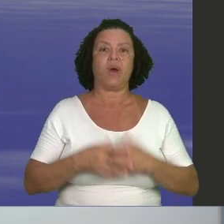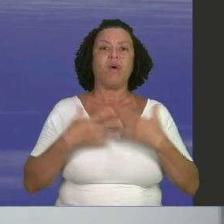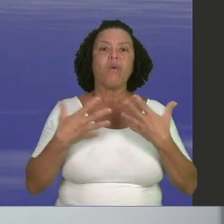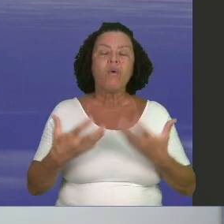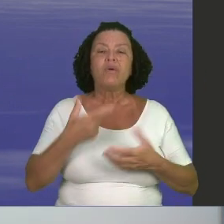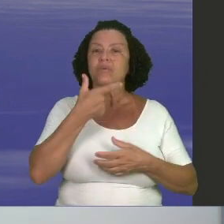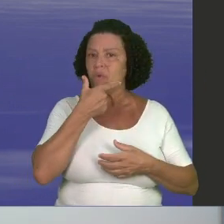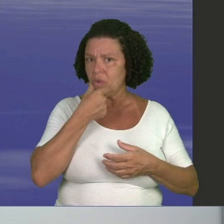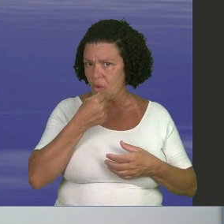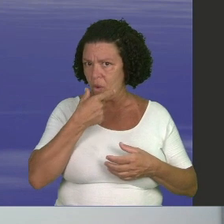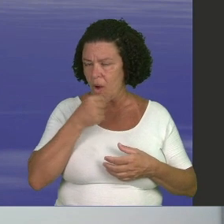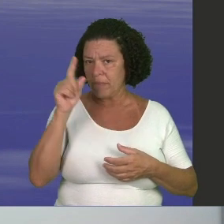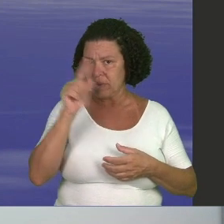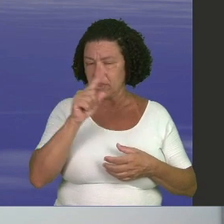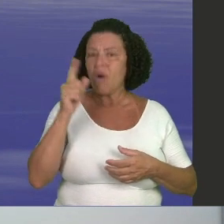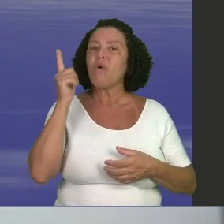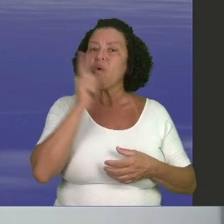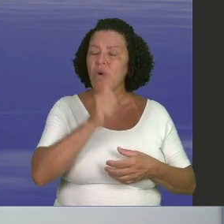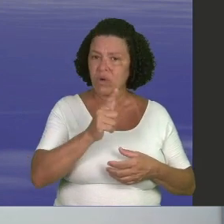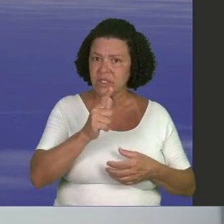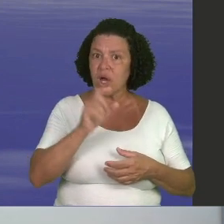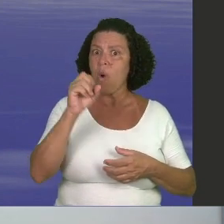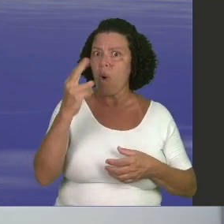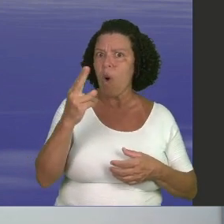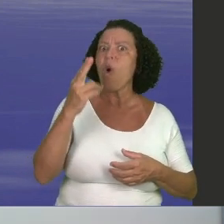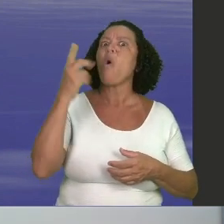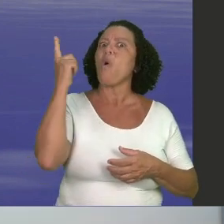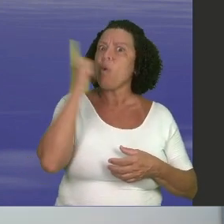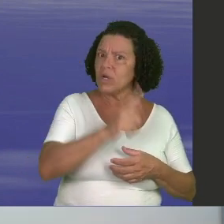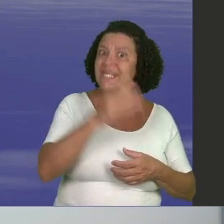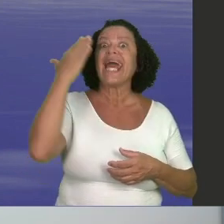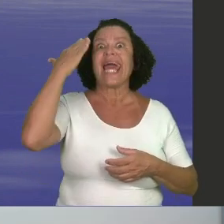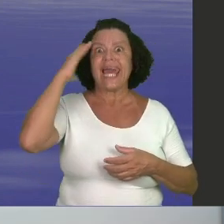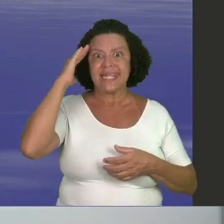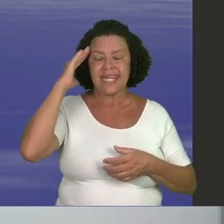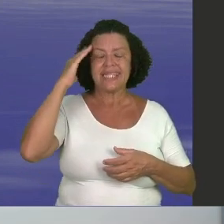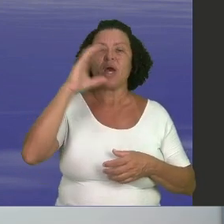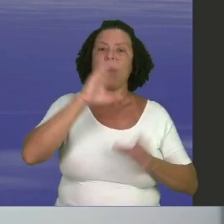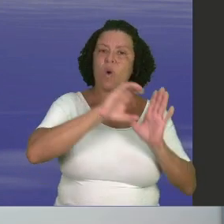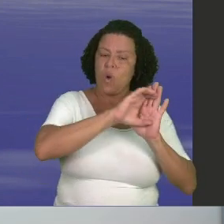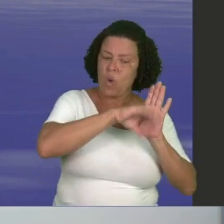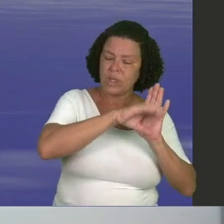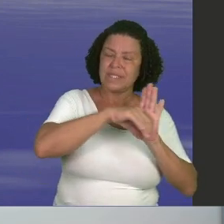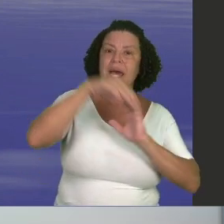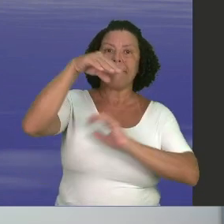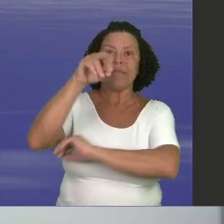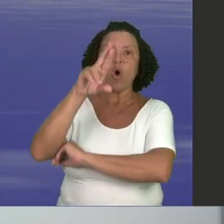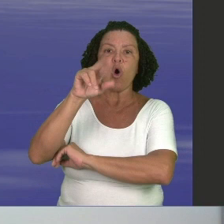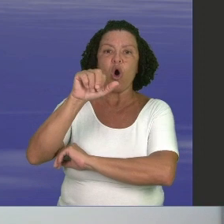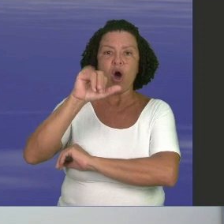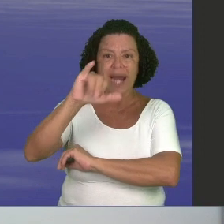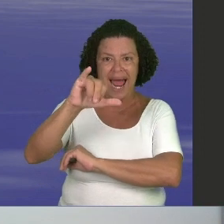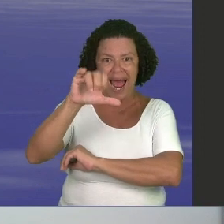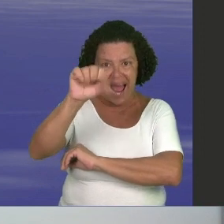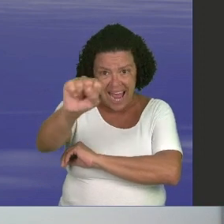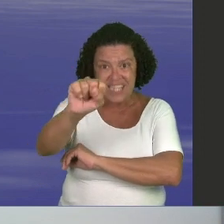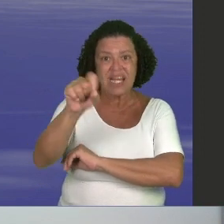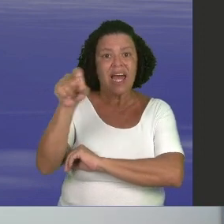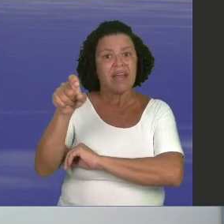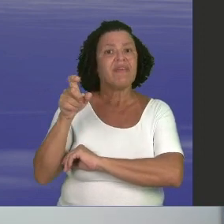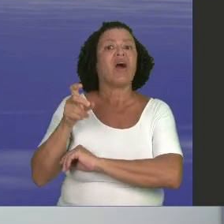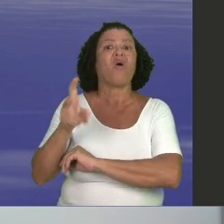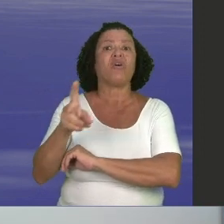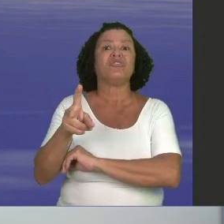homem não conseguir entender os conceitos morais e espirituais e vivenciá-los, ele vai